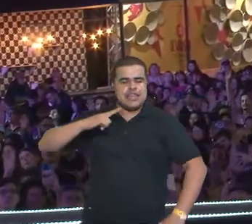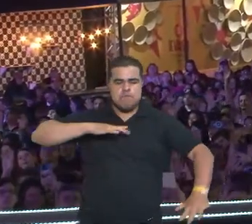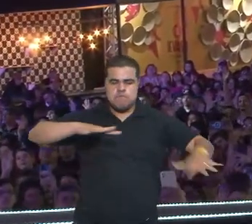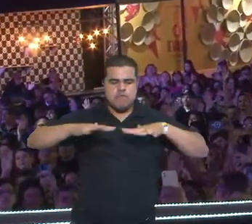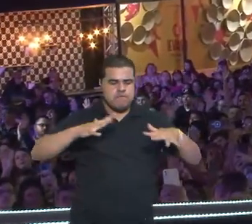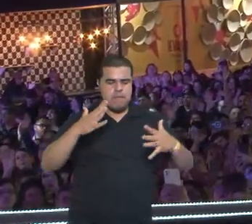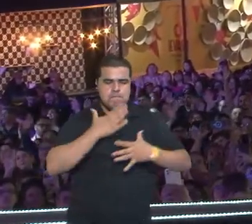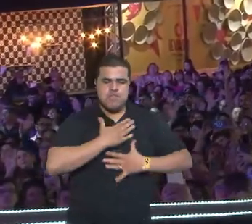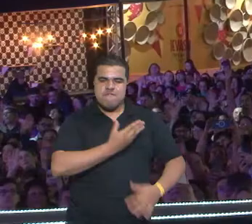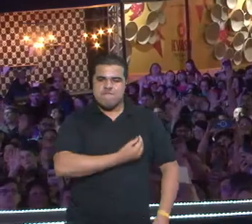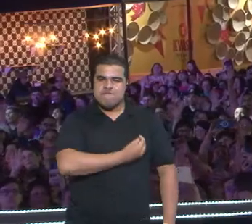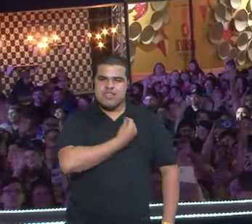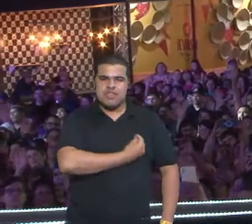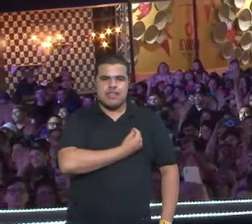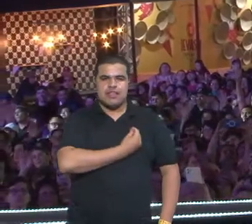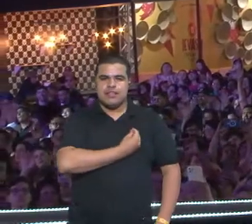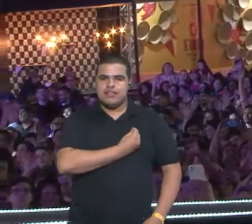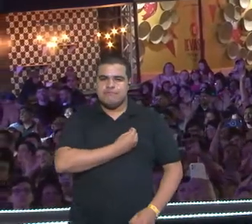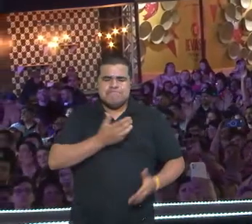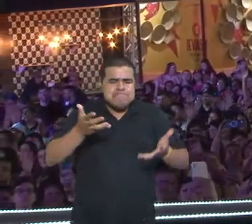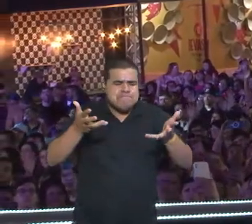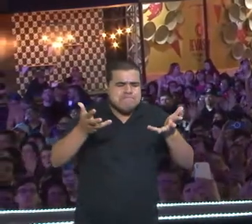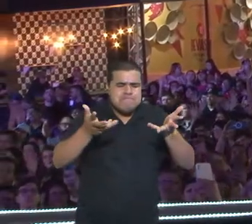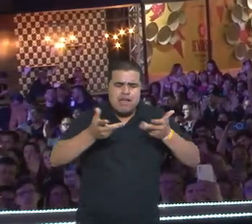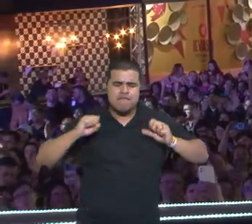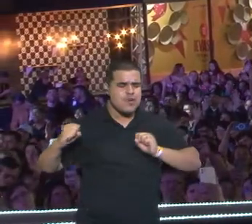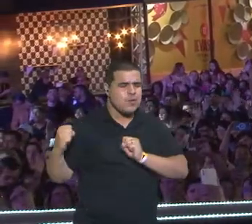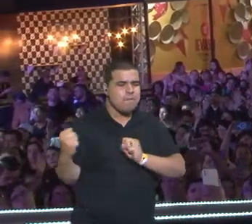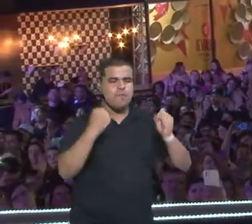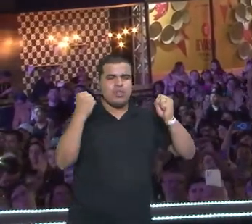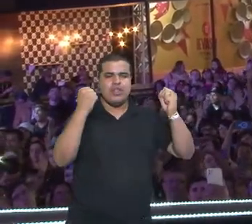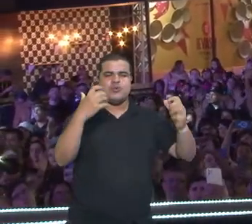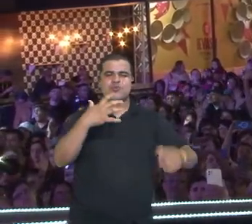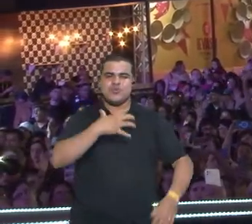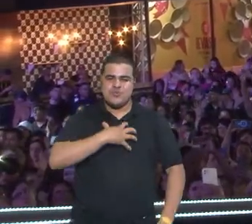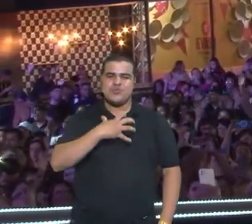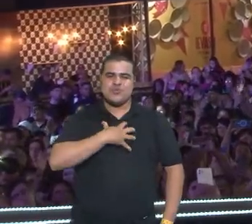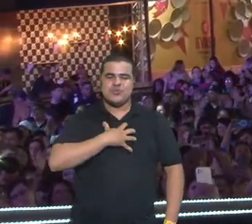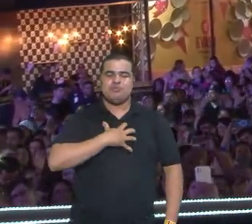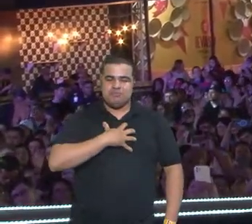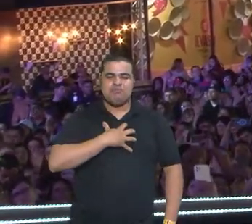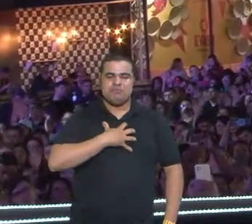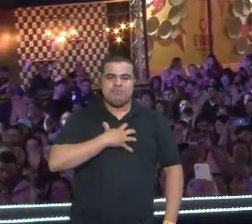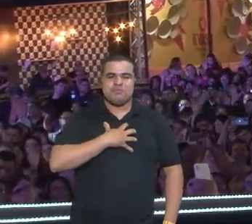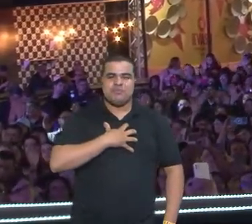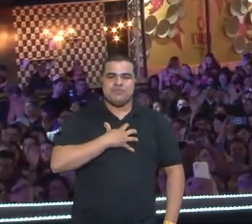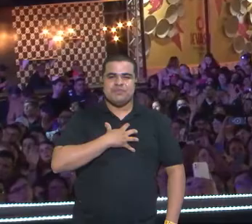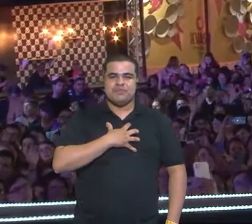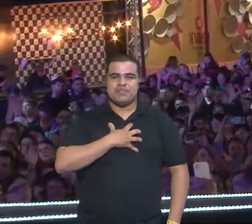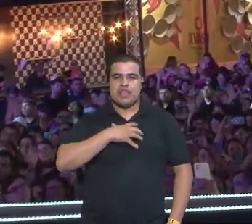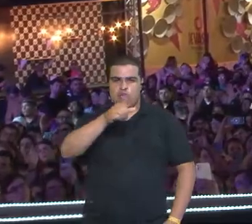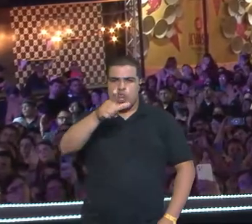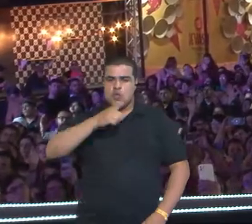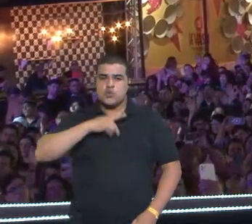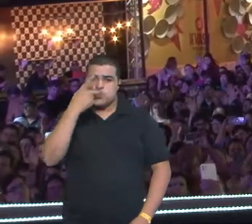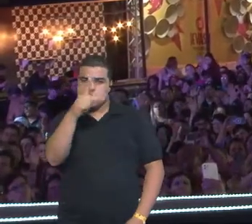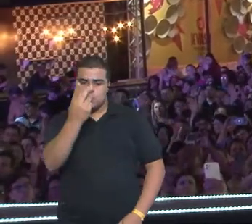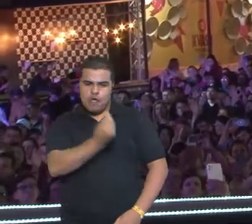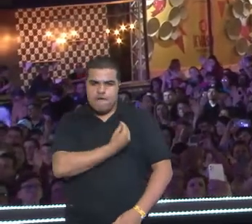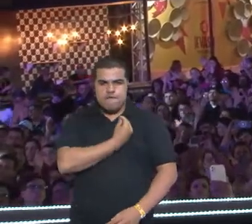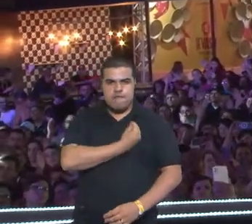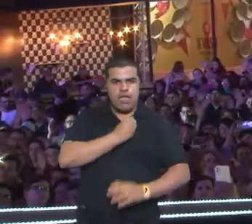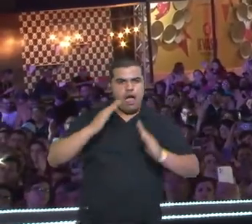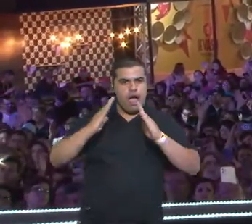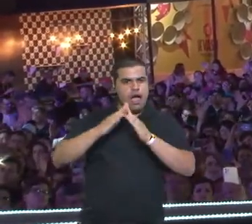manifestado da minha vida de forma tremenda e poderosa ele tem manifestado o poder dele aí na sua vida dentro